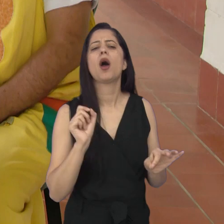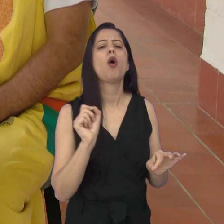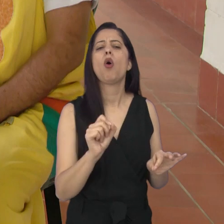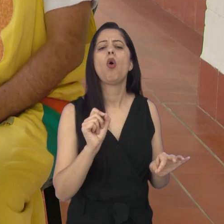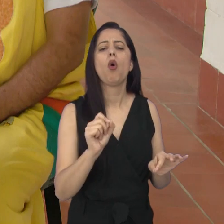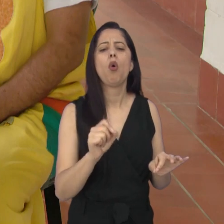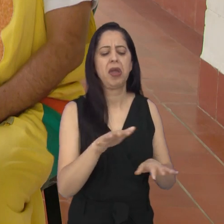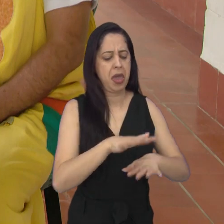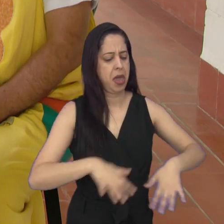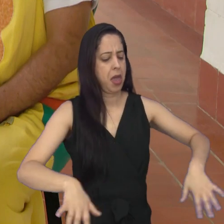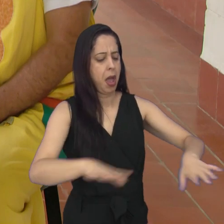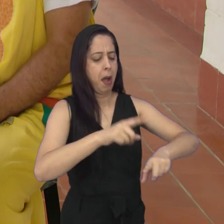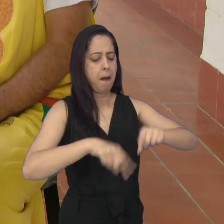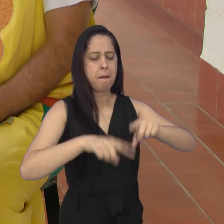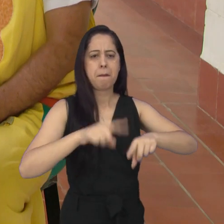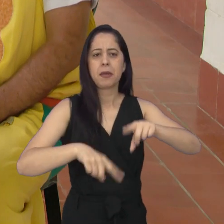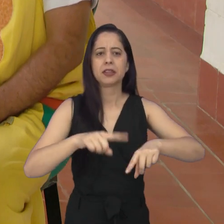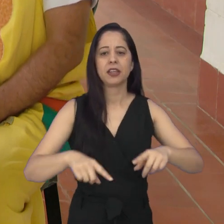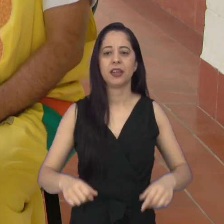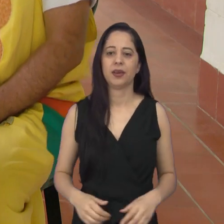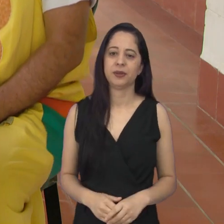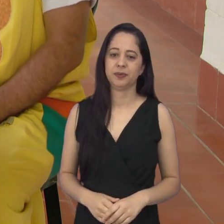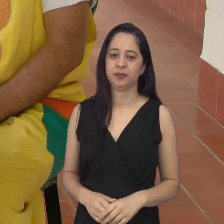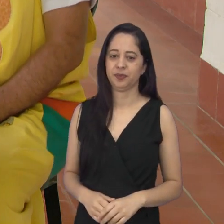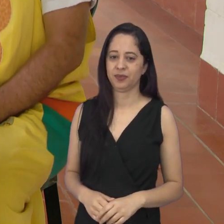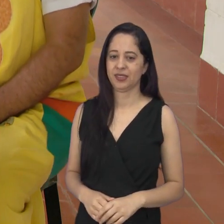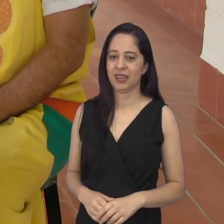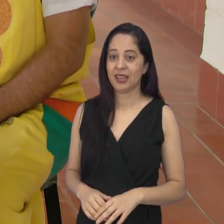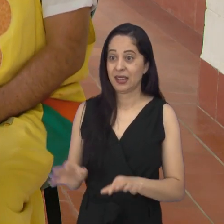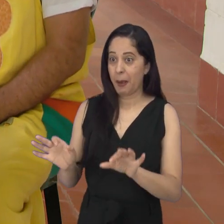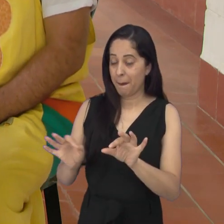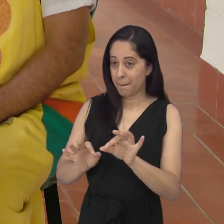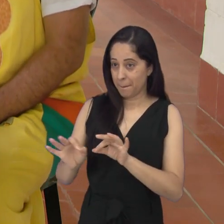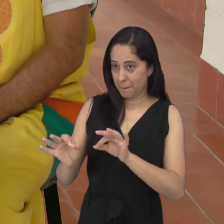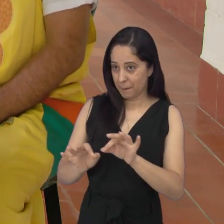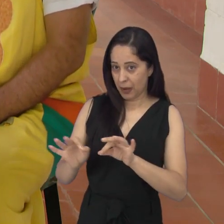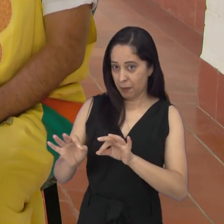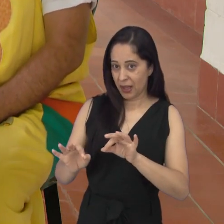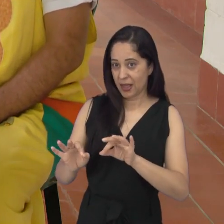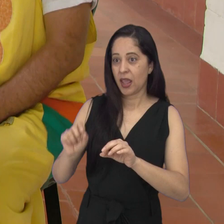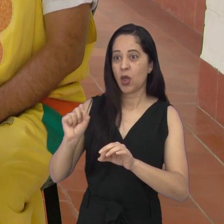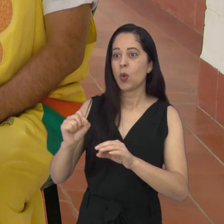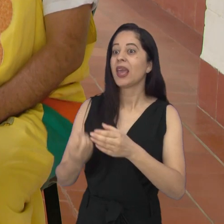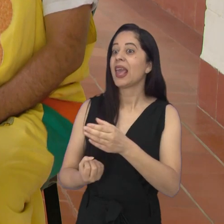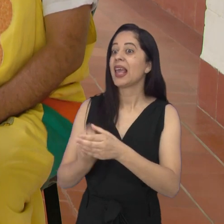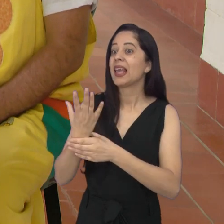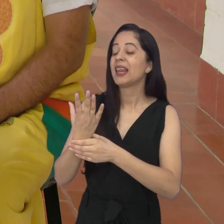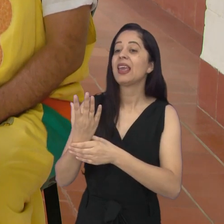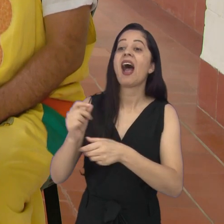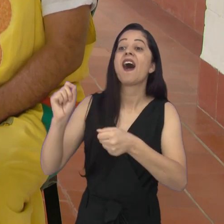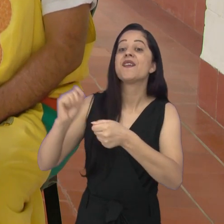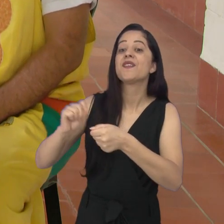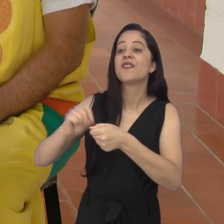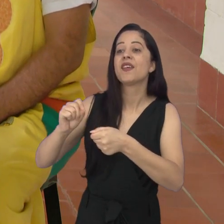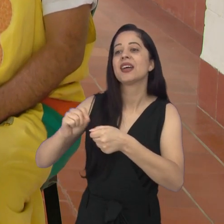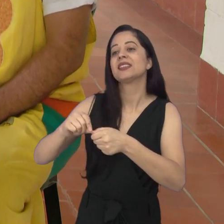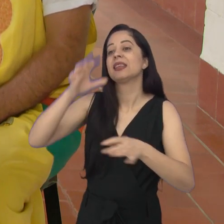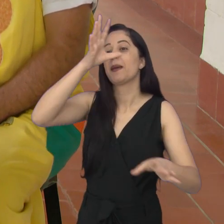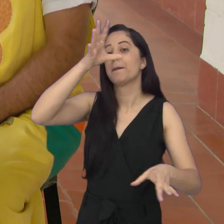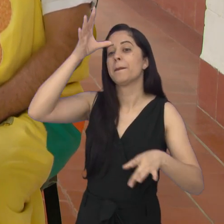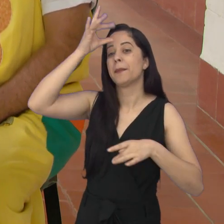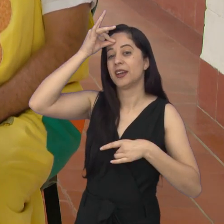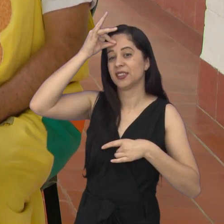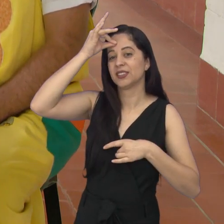para a gente fazer com todos esses materiais? Então, nós preparamos aqui para a gente criar os personagens, né, com